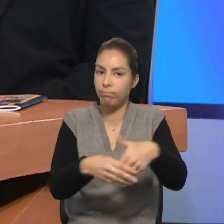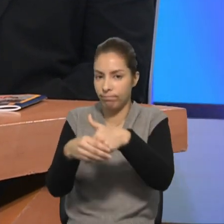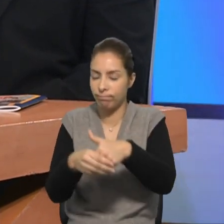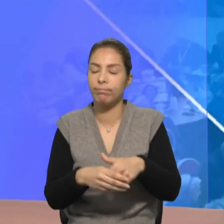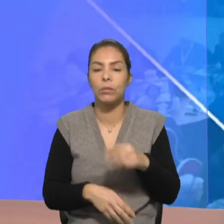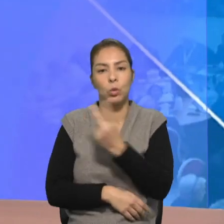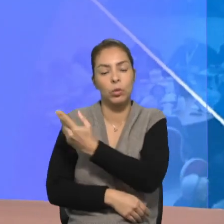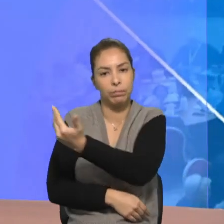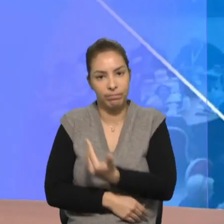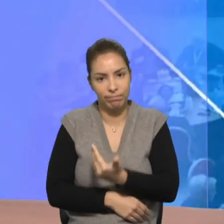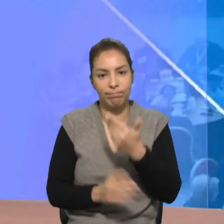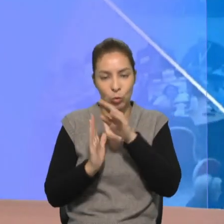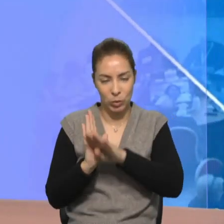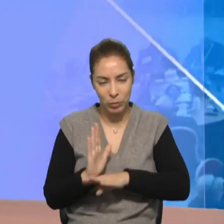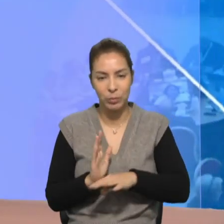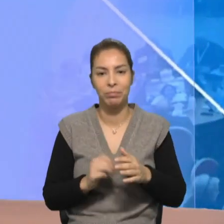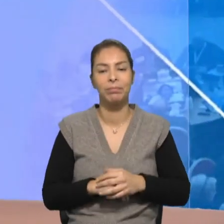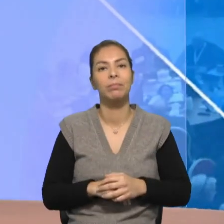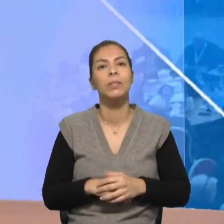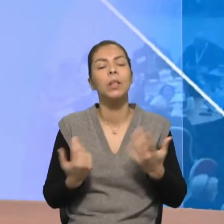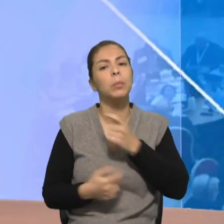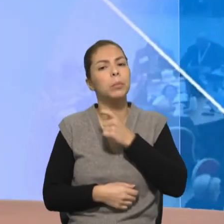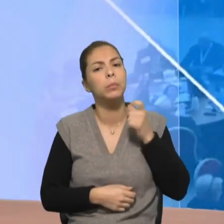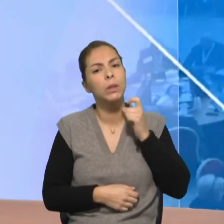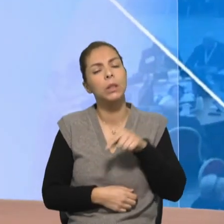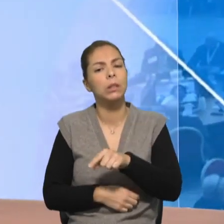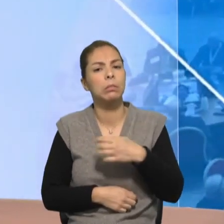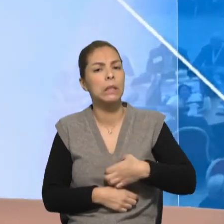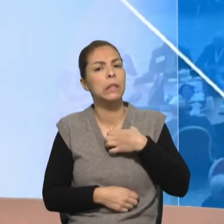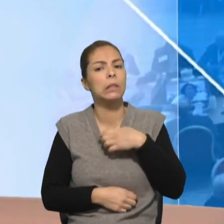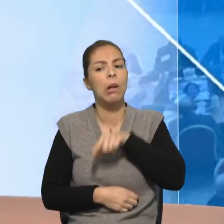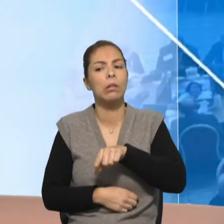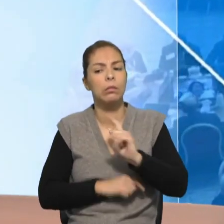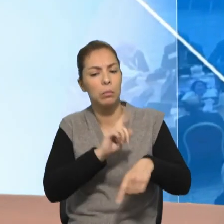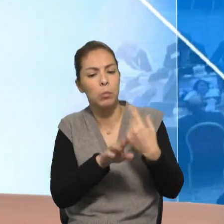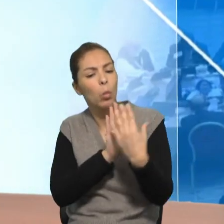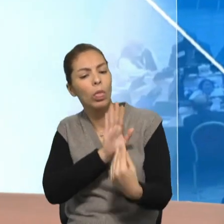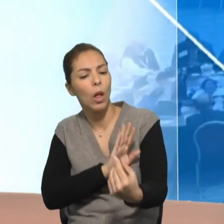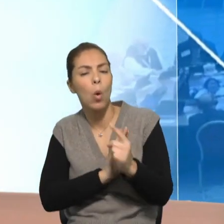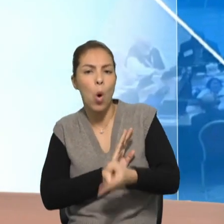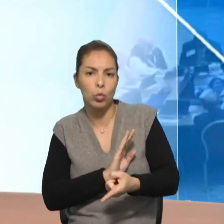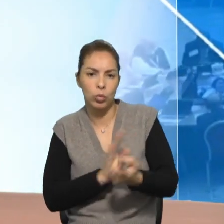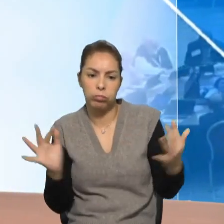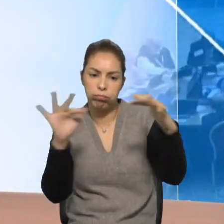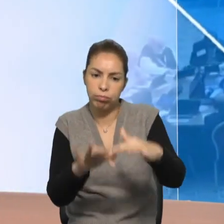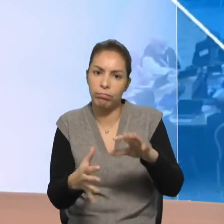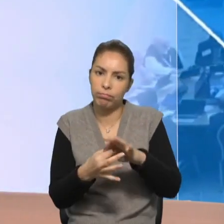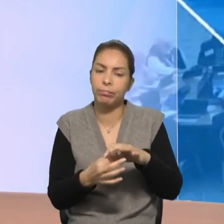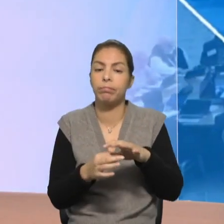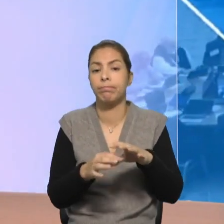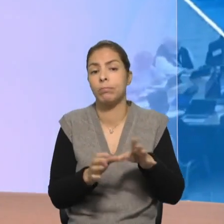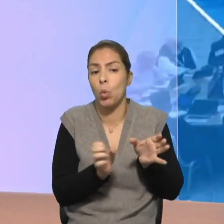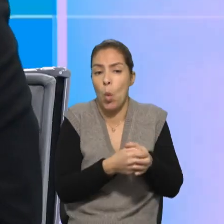nossa companhia. Padre Manuel Barbosa, que modelo é que vai orientar esta Assembleia Sinodal apresentada pela Conferência Episcopal